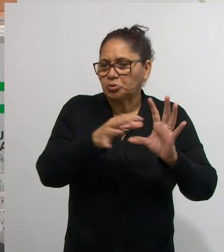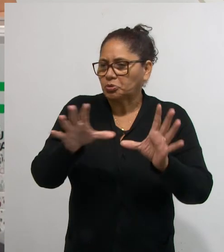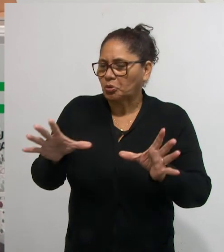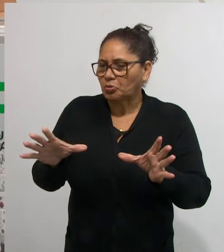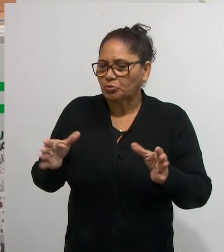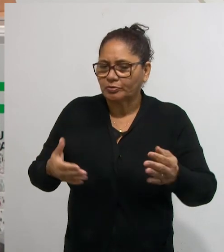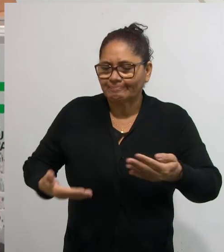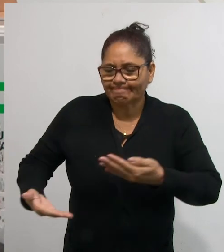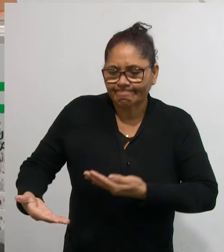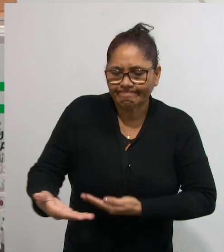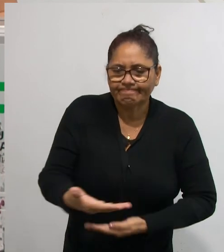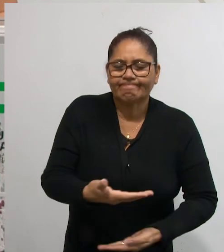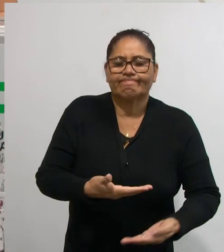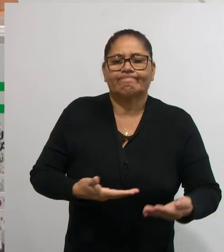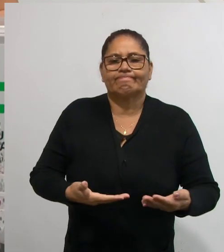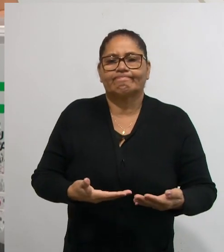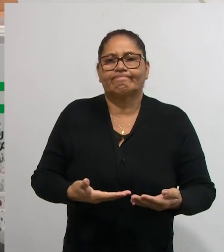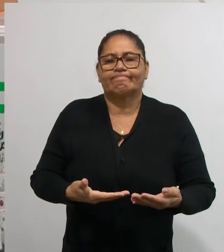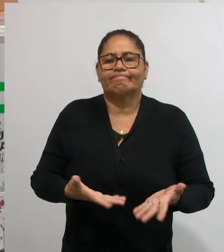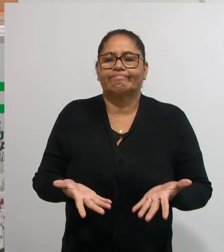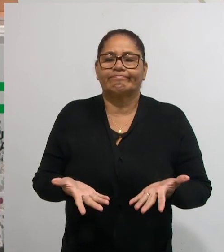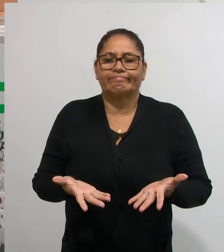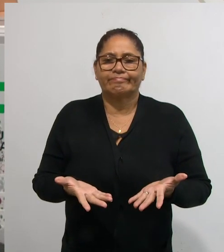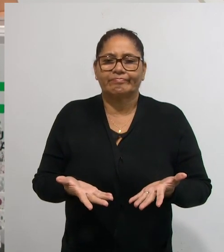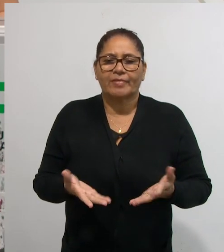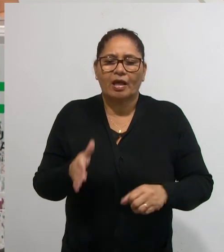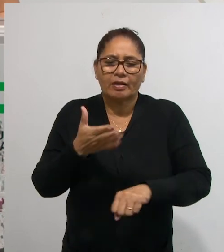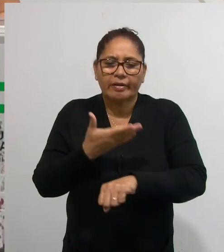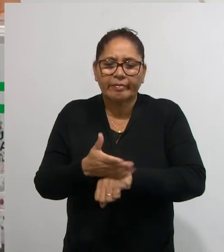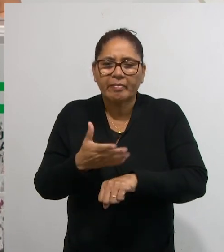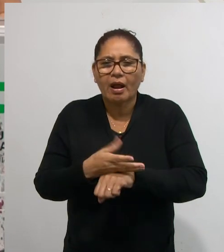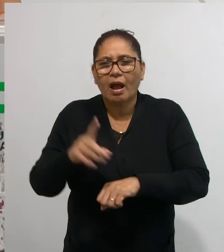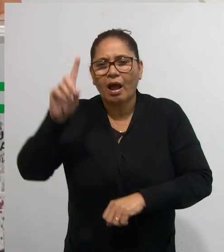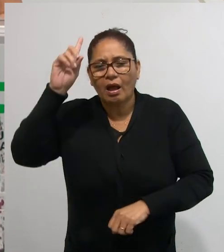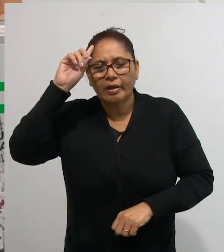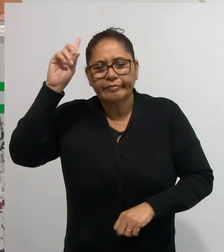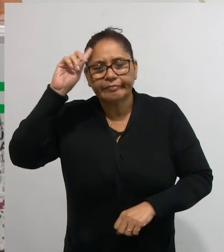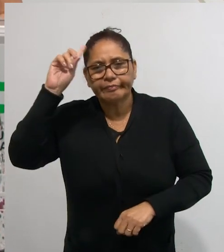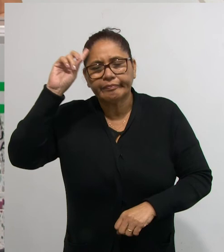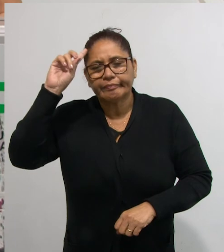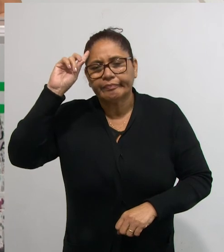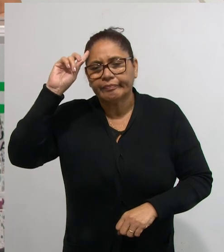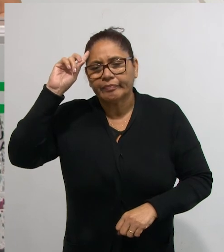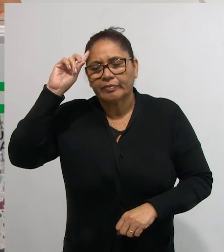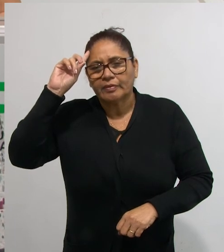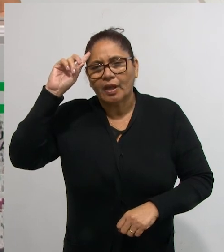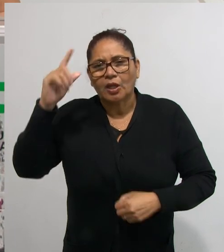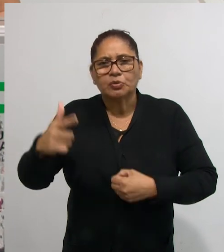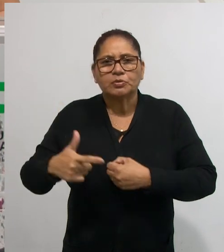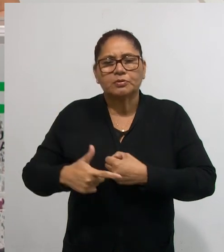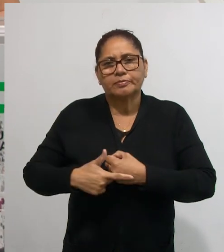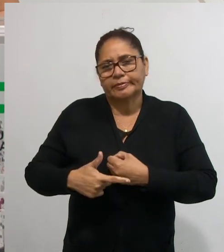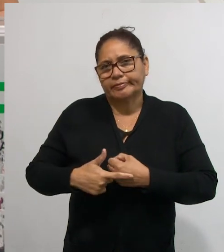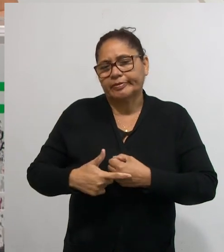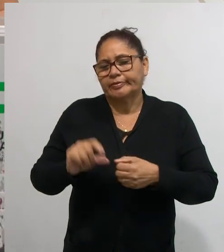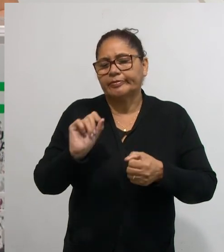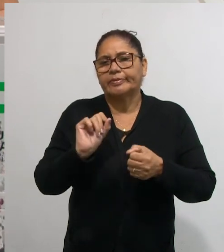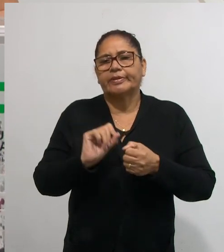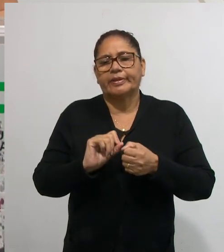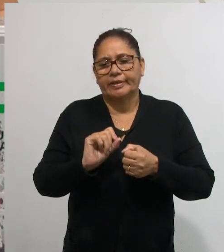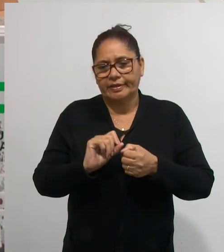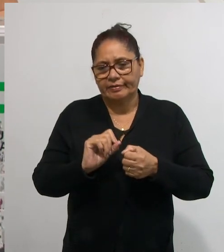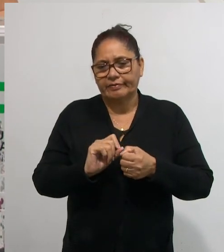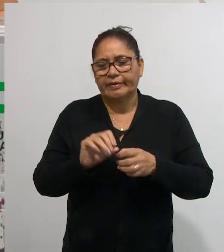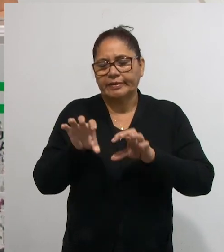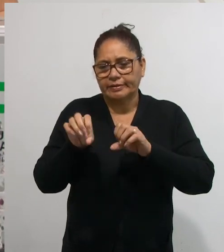em constante interação e em constante prática no dia a dia, a sua funcionalidade